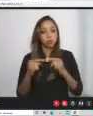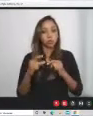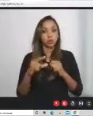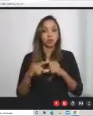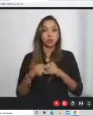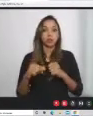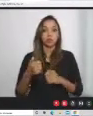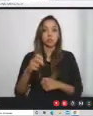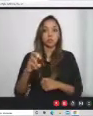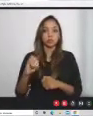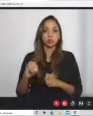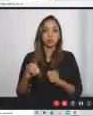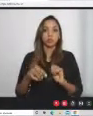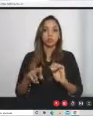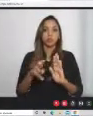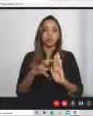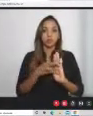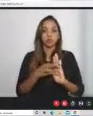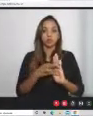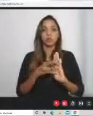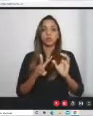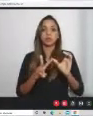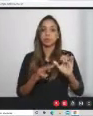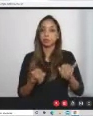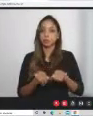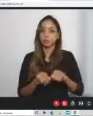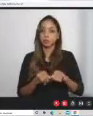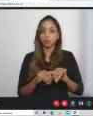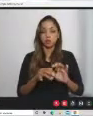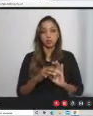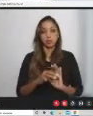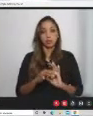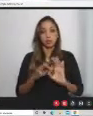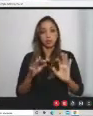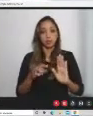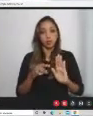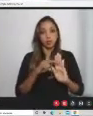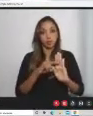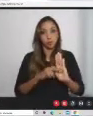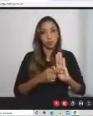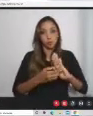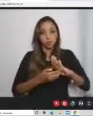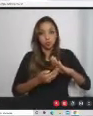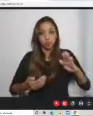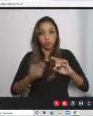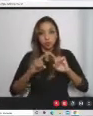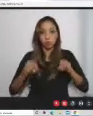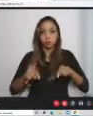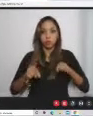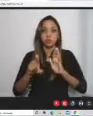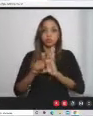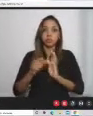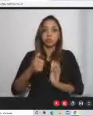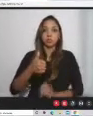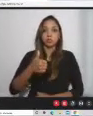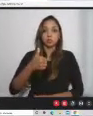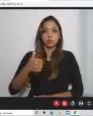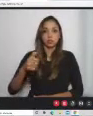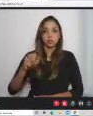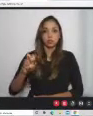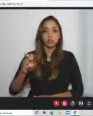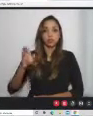Interno da Câmara Municipal de Parnamirim, que seja autorizada a retirada de pauta do projeto de lei número 115/2021, que